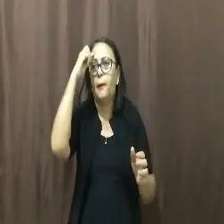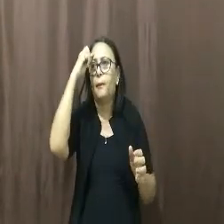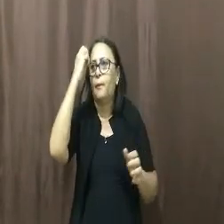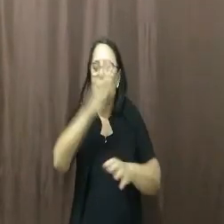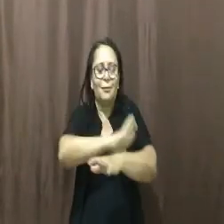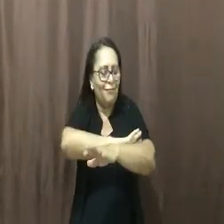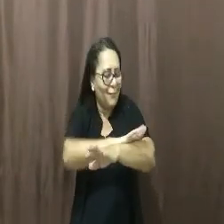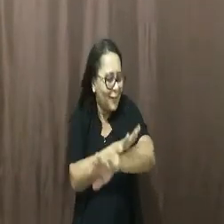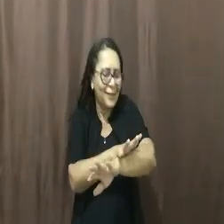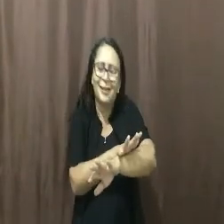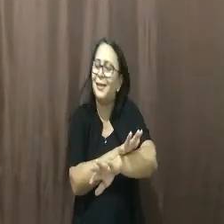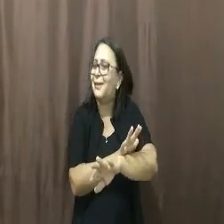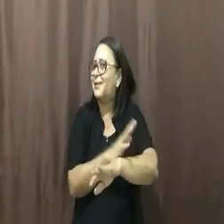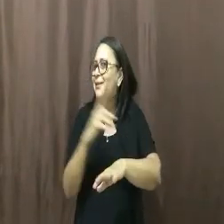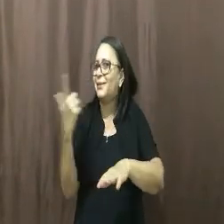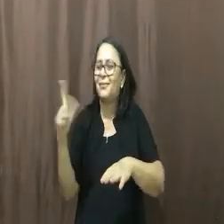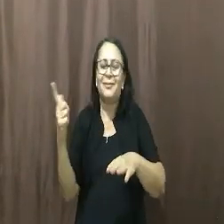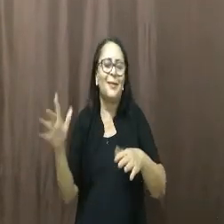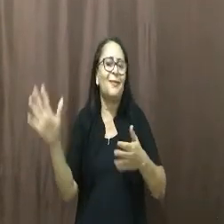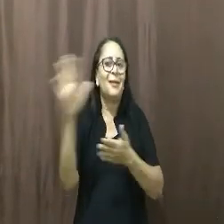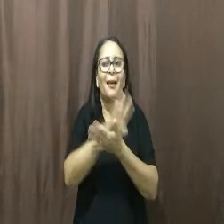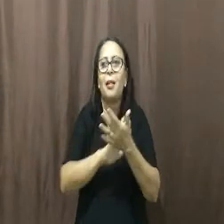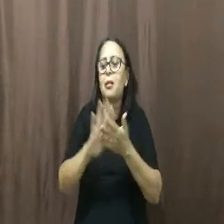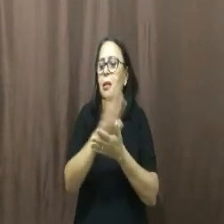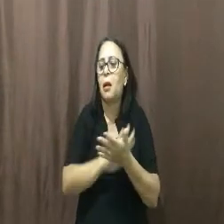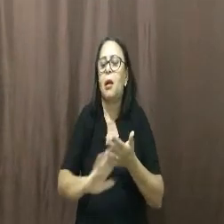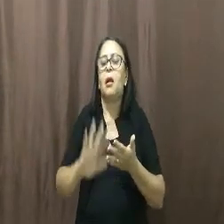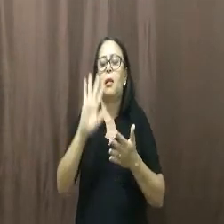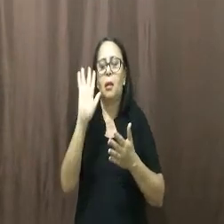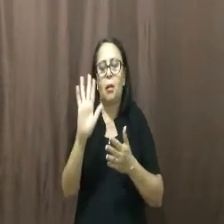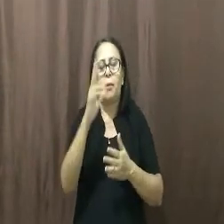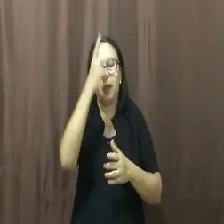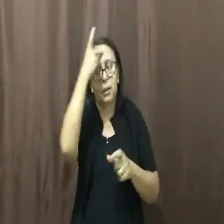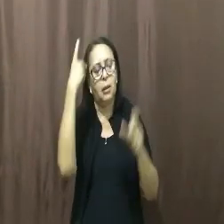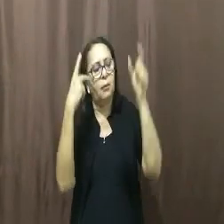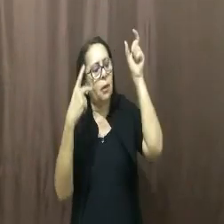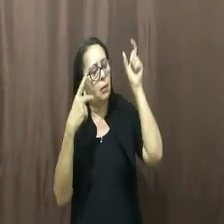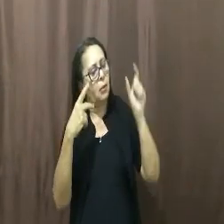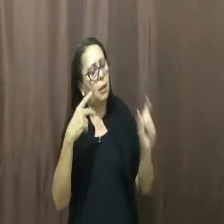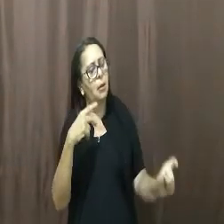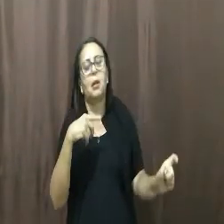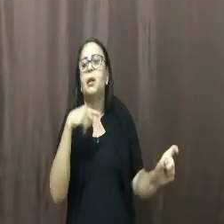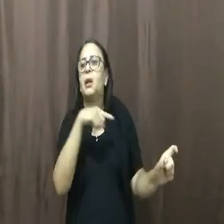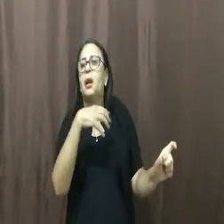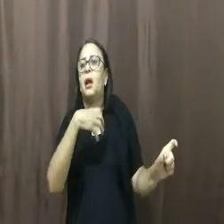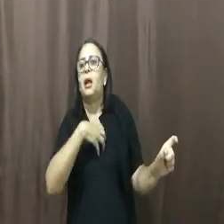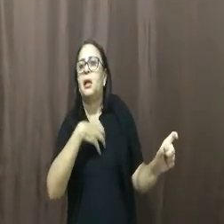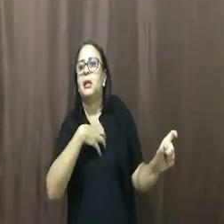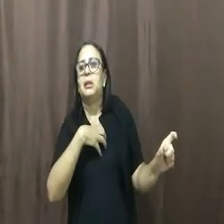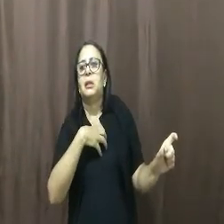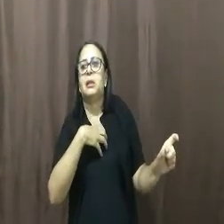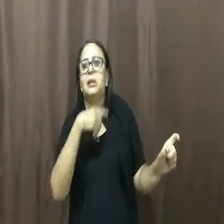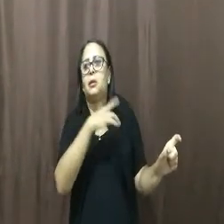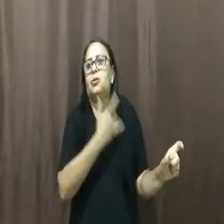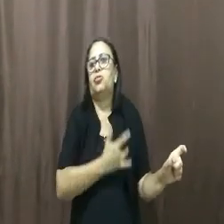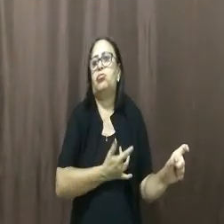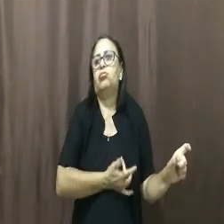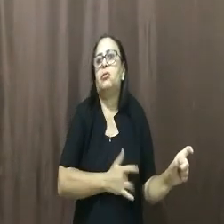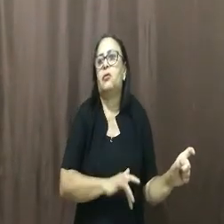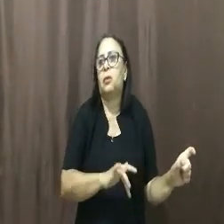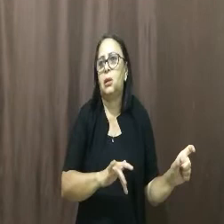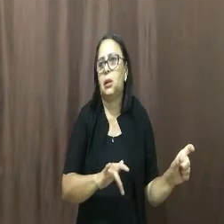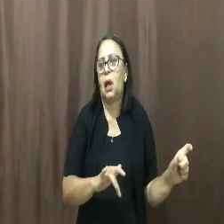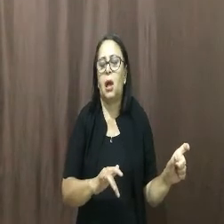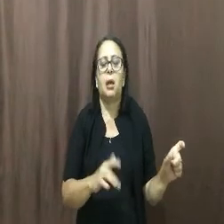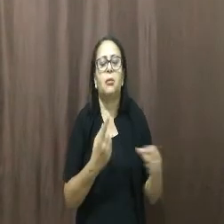forma alguma racismo e que os negros se vitimismam. Existe o vitimismo entre os negros